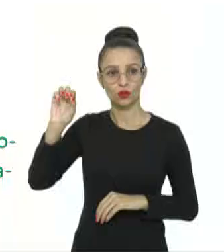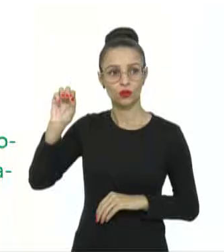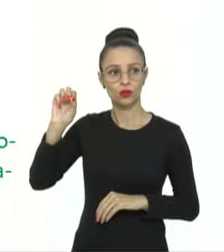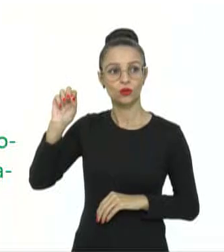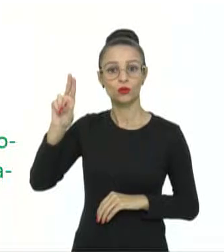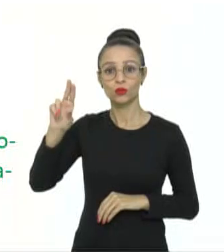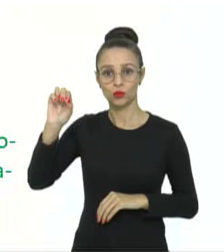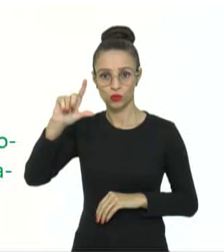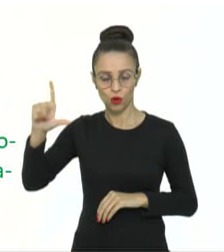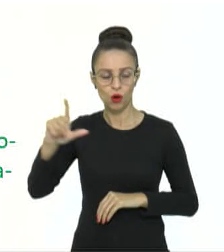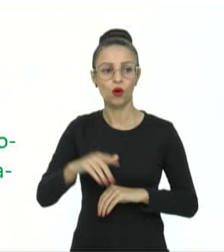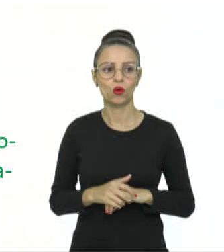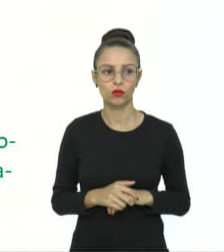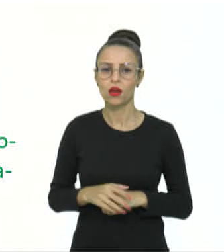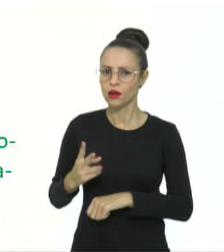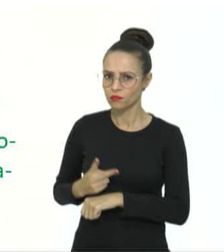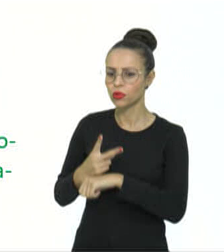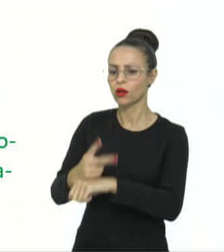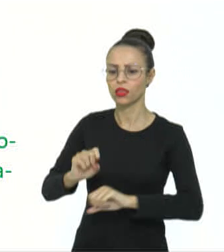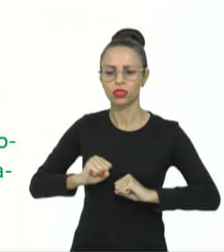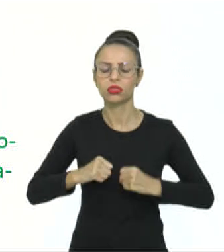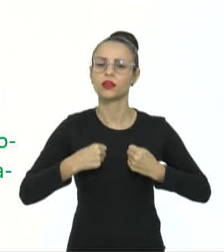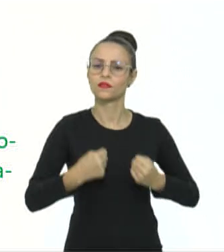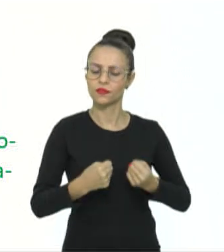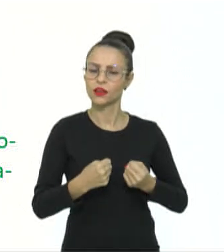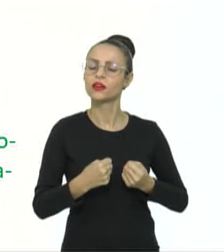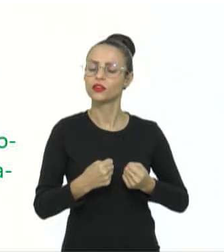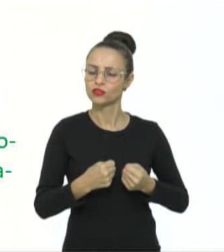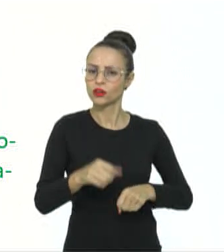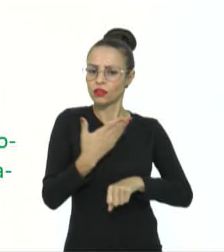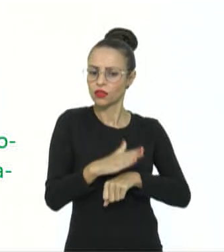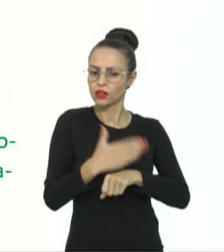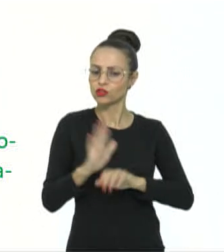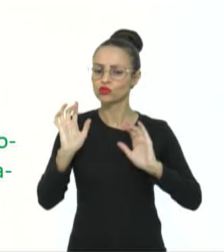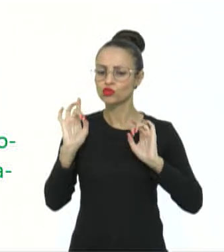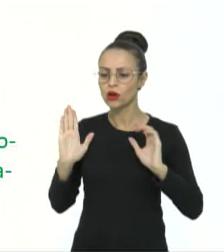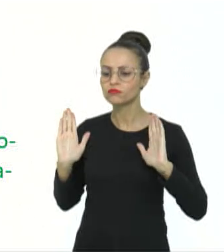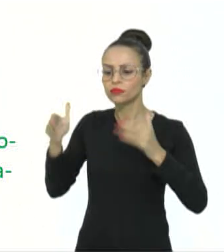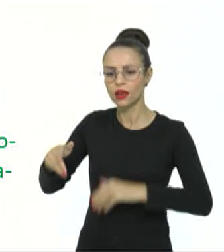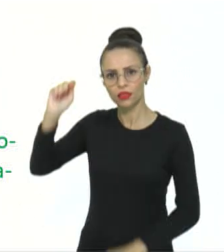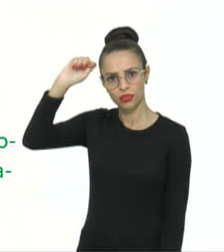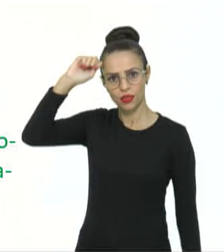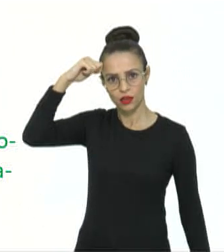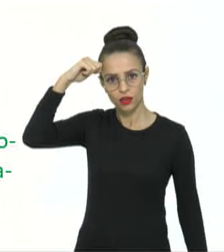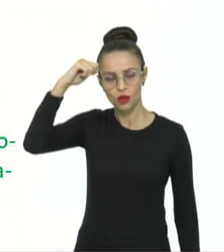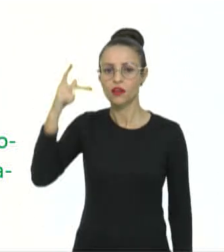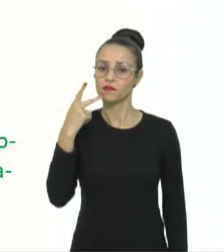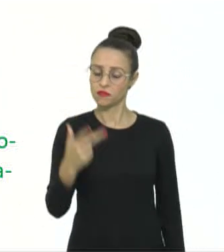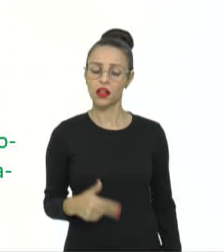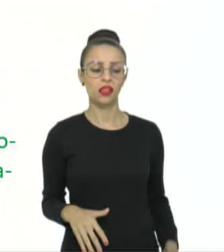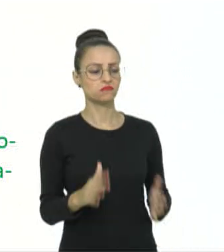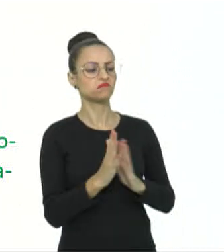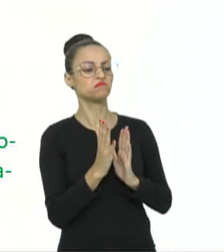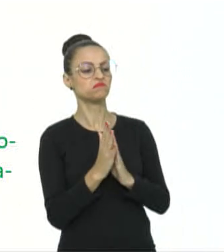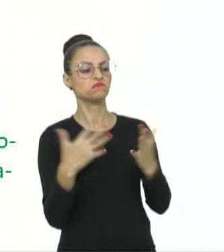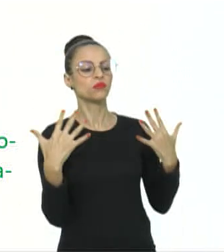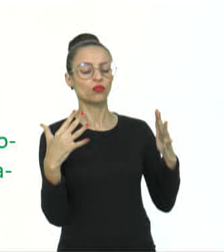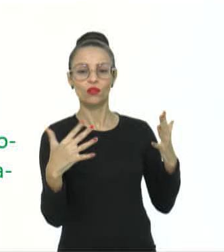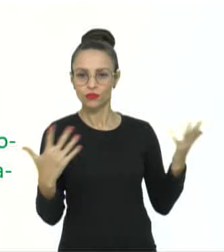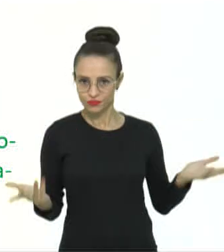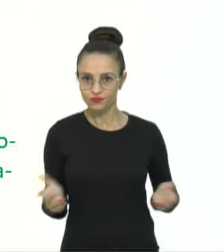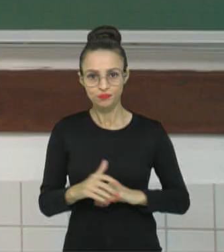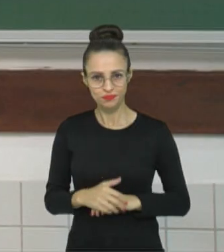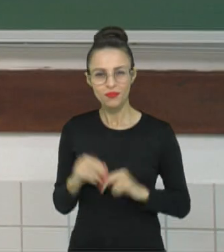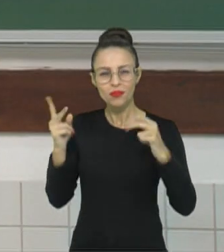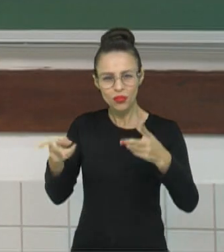temos: Procuradoria defende trainee só para negros da Magazine Luiza e diz louvável. Estão